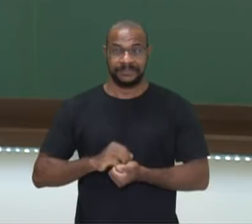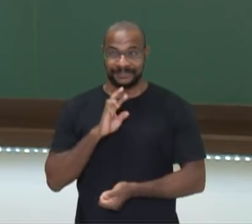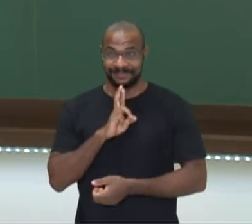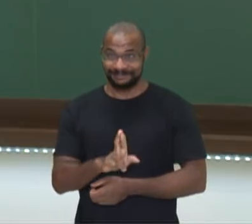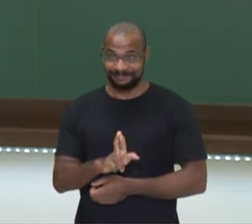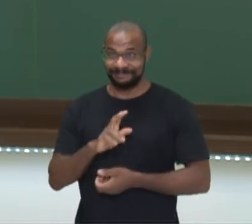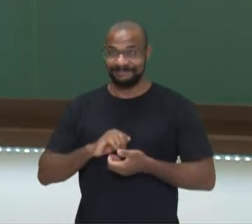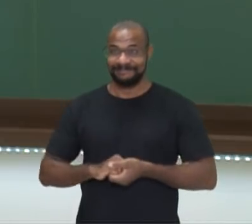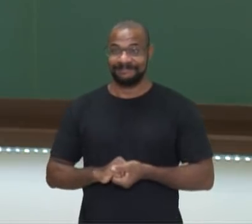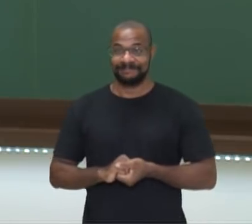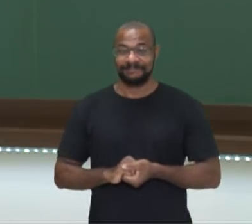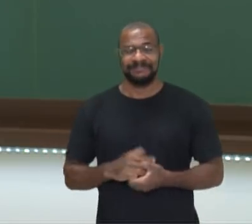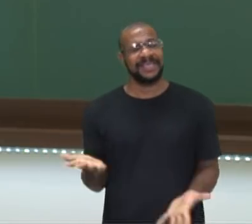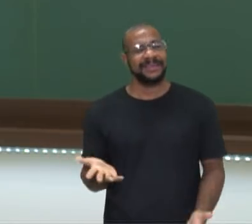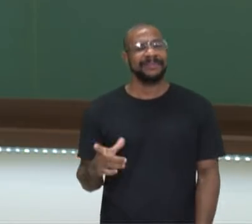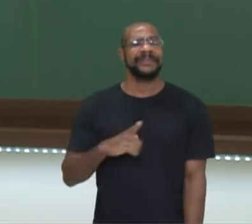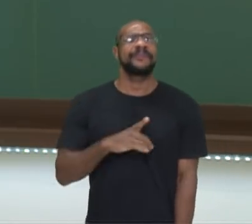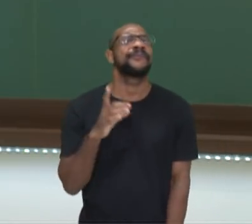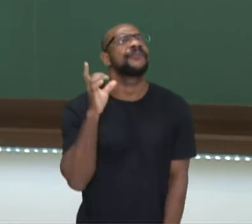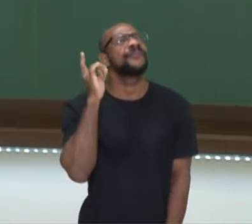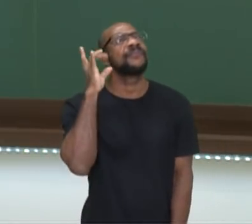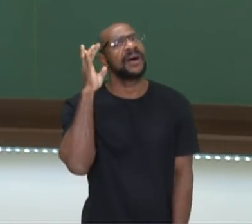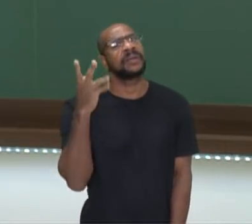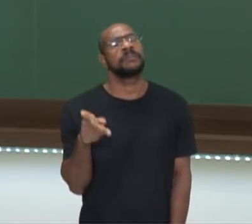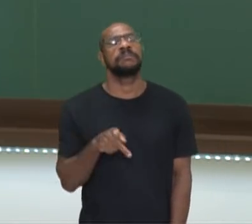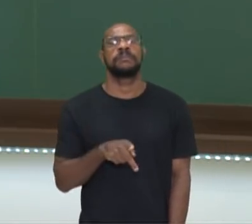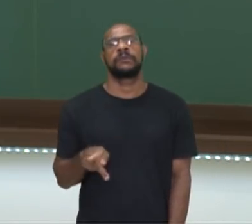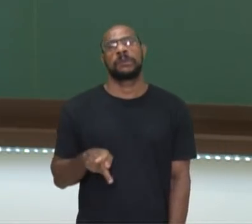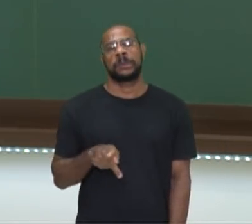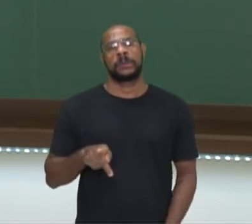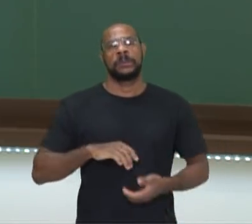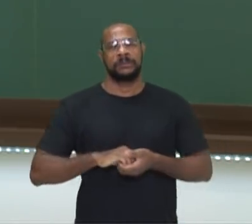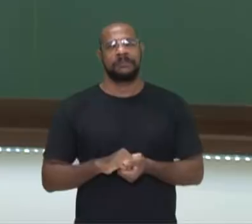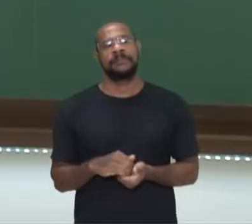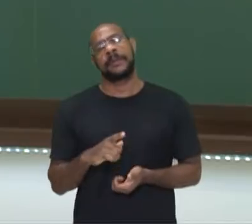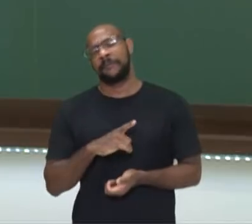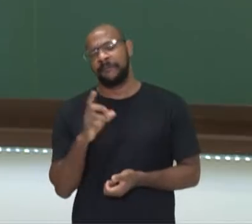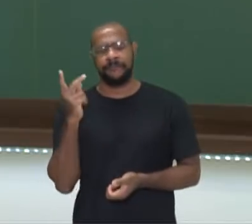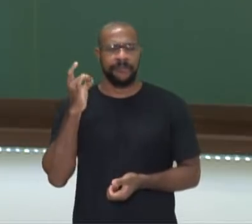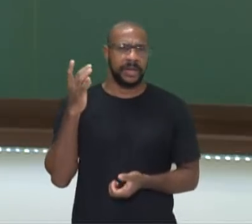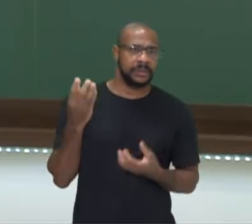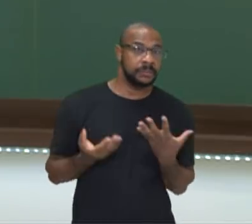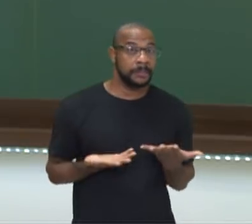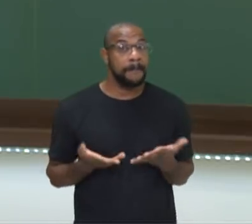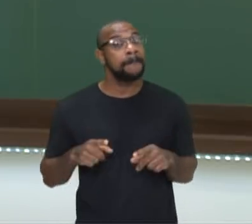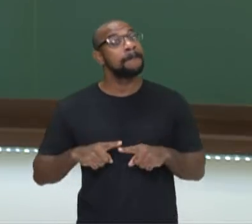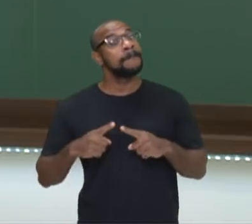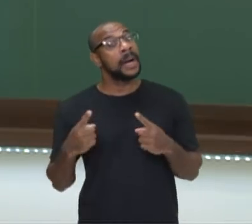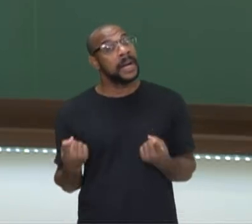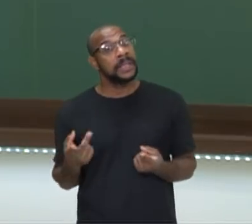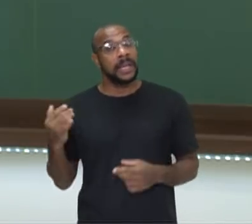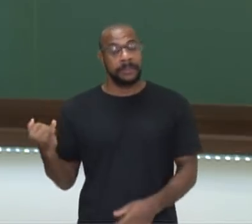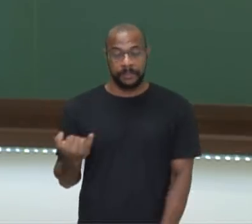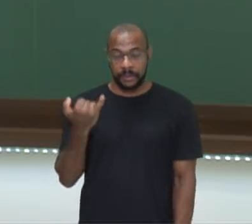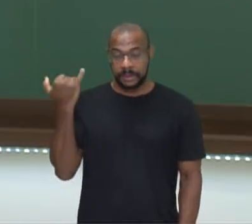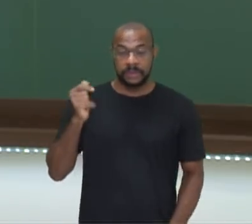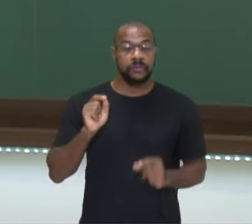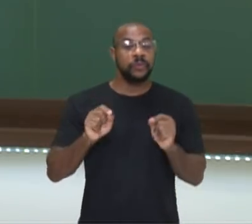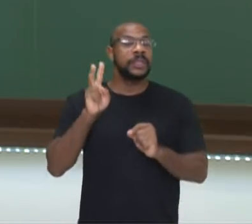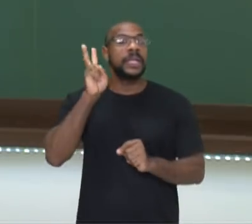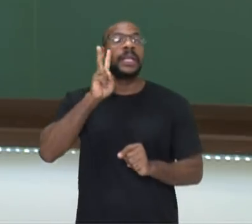Respondeu? Ah, estava fácil, né, professora? Sim, estava fácil. Mas é importante que você lembre o